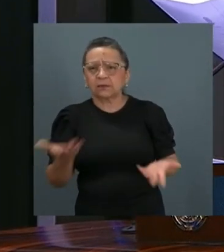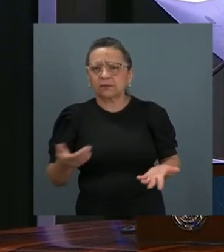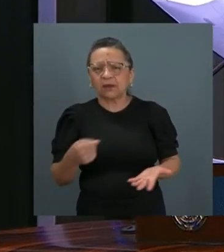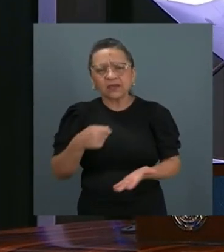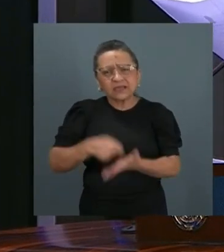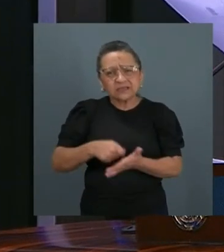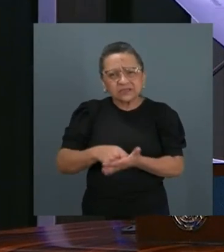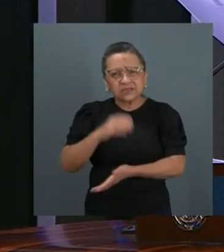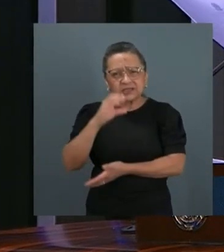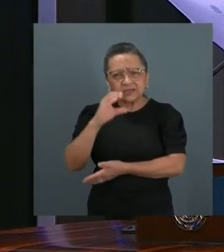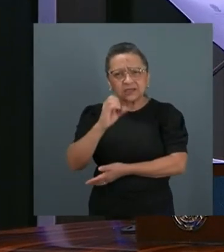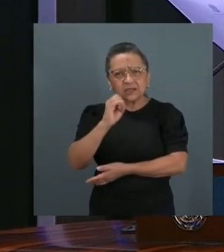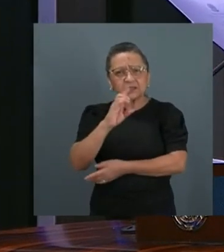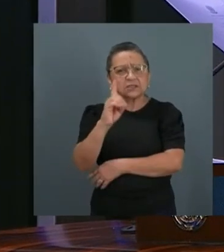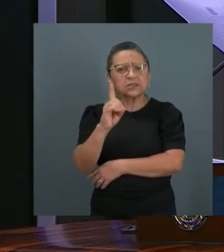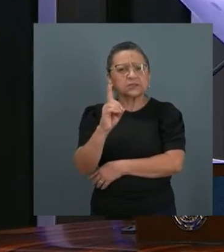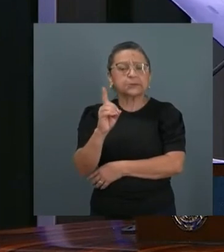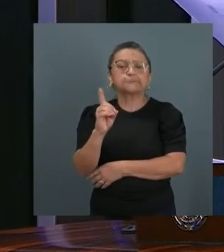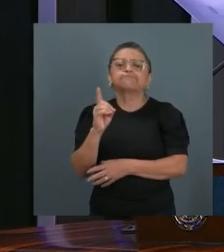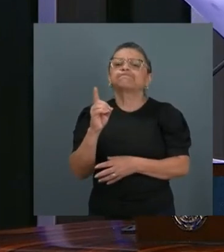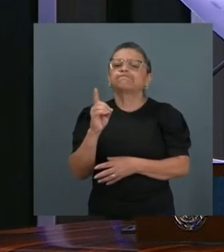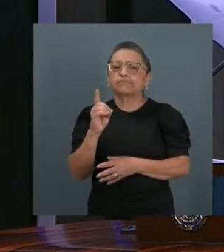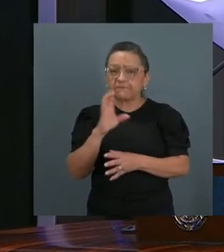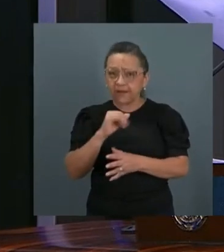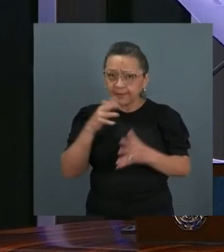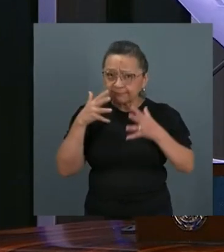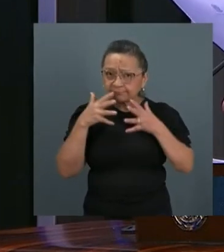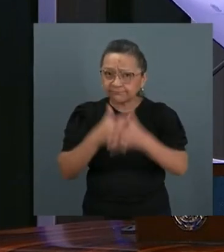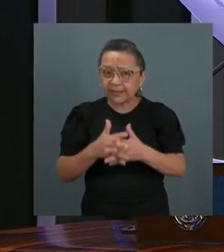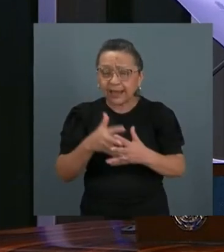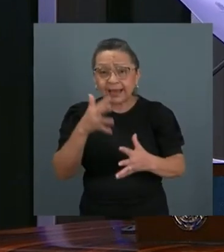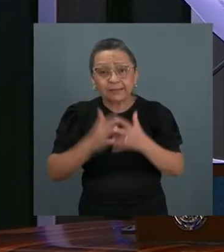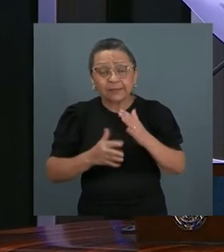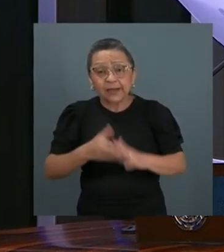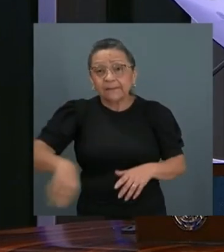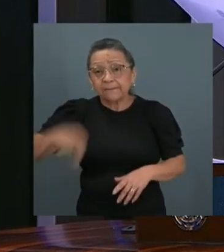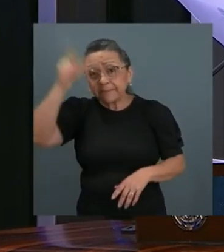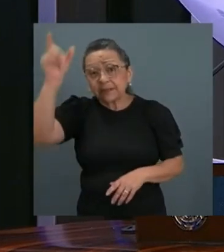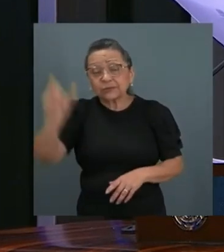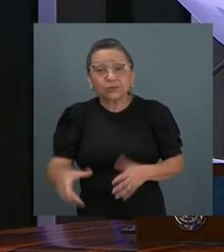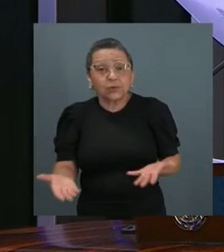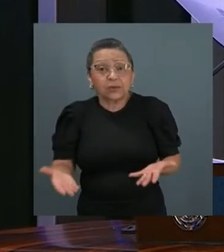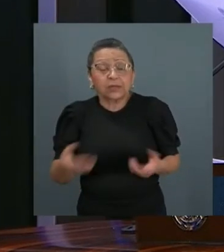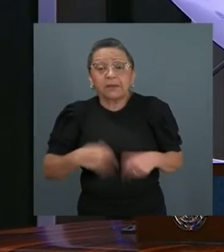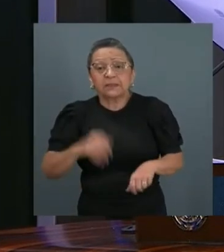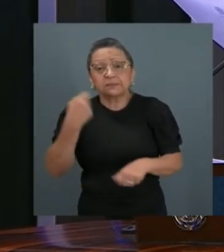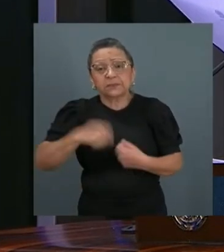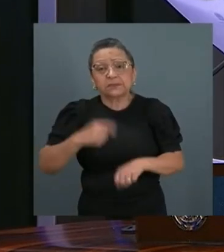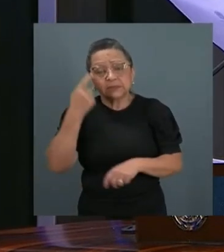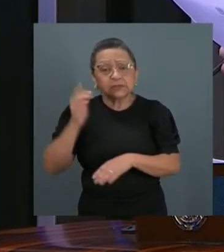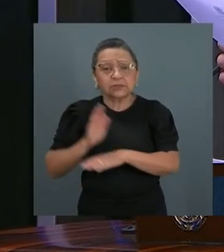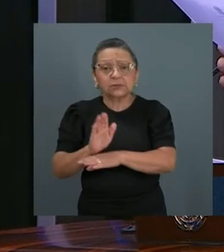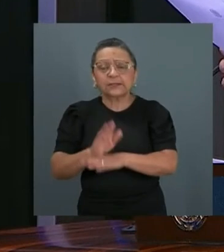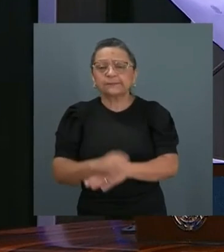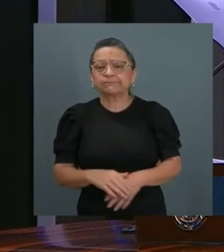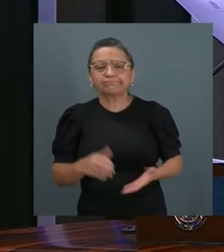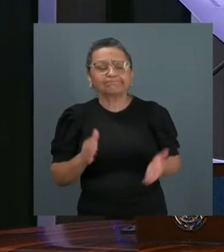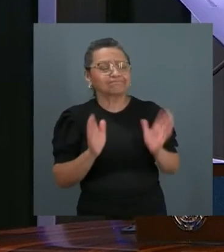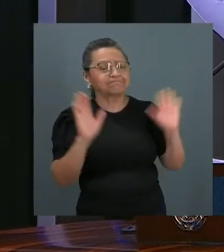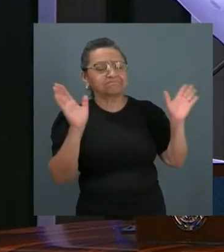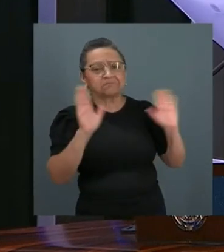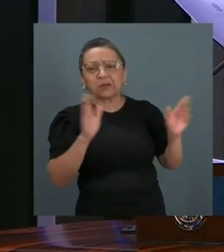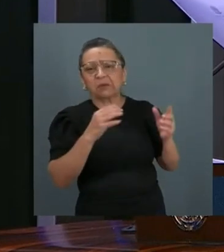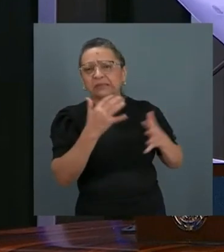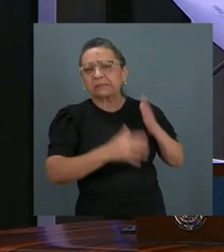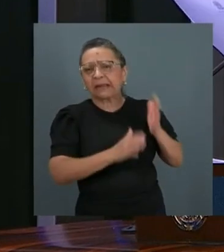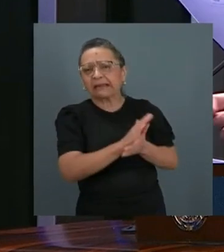do CID comprometerá os que mais precisam de assistência, não influenciará no